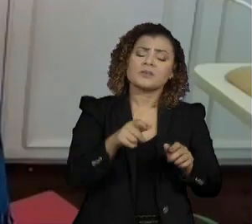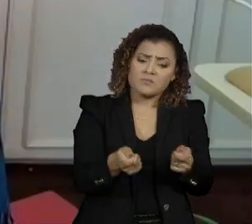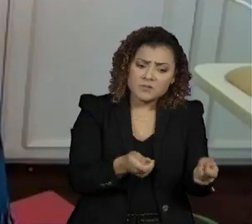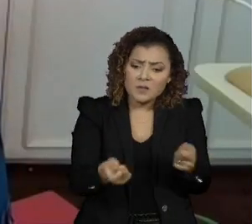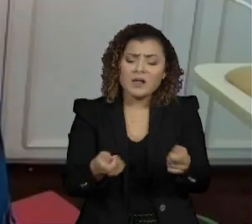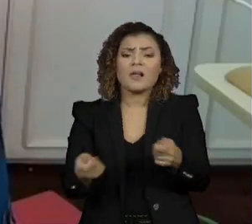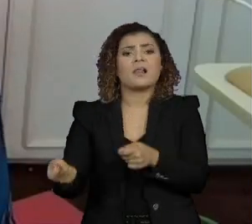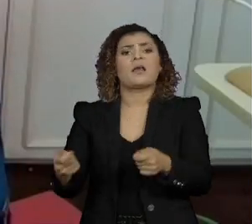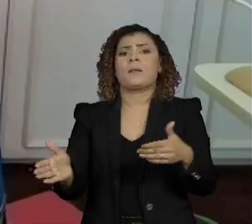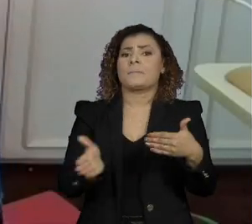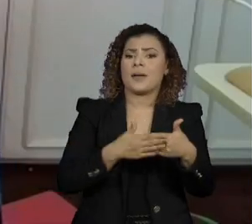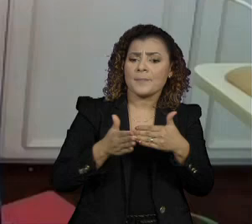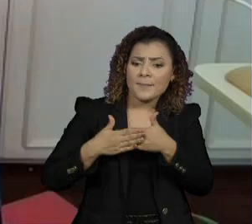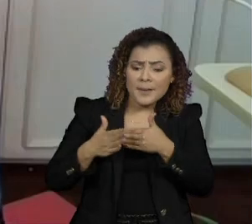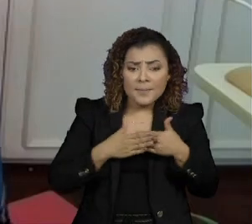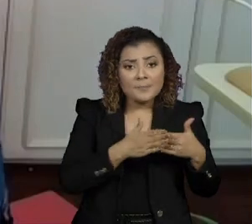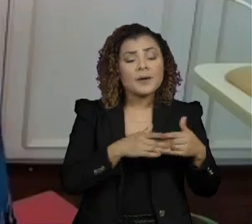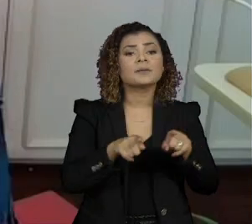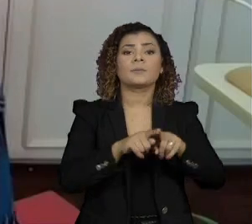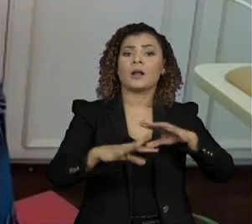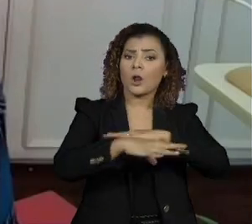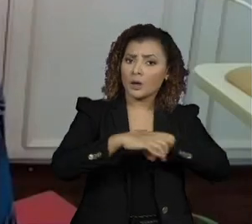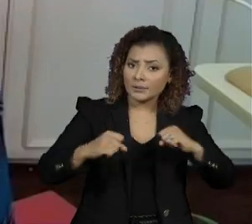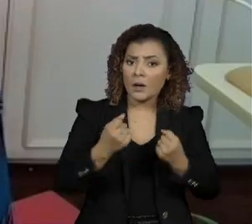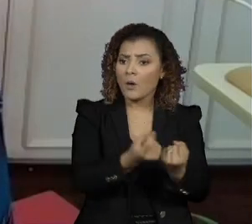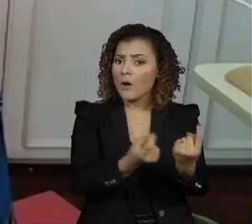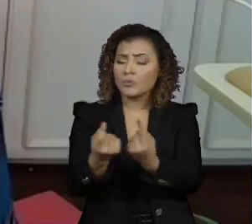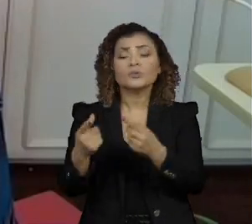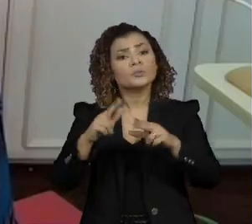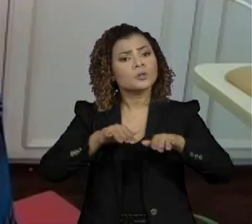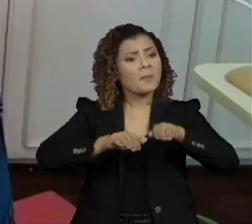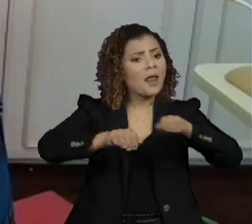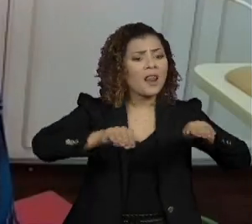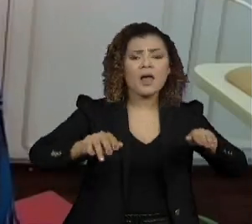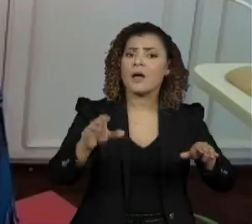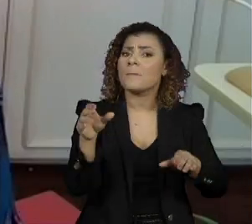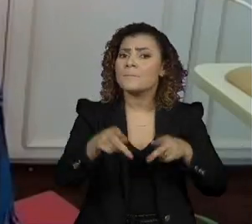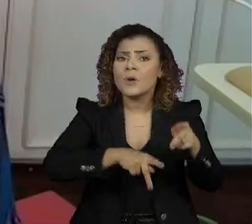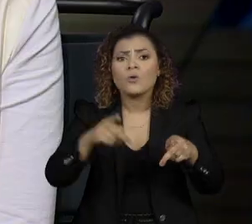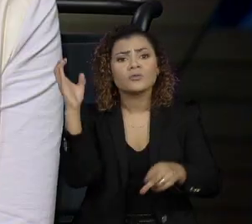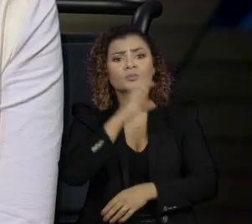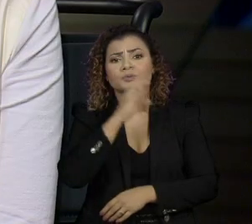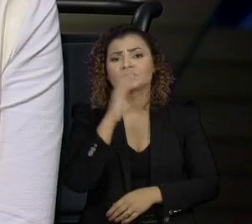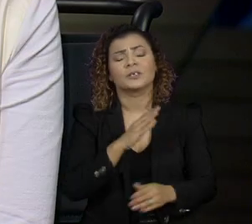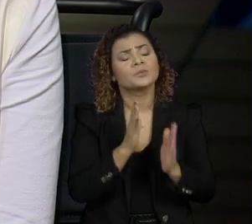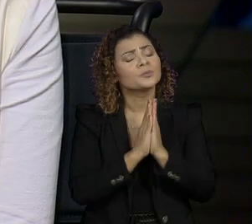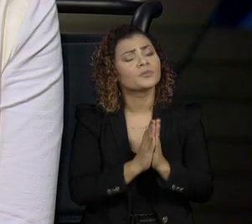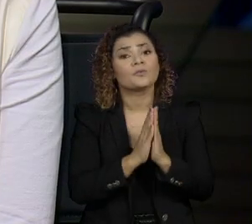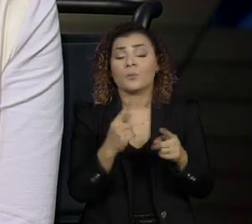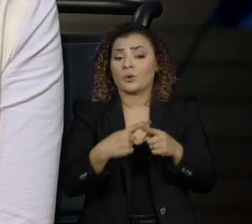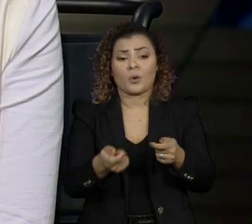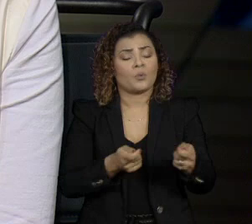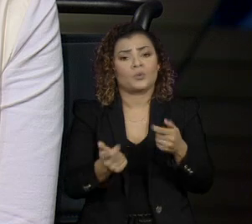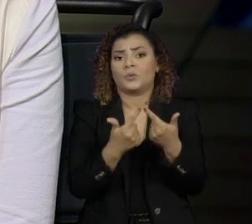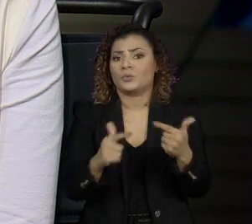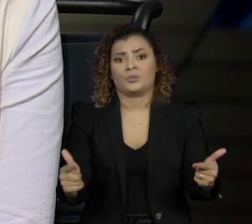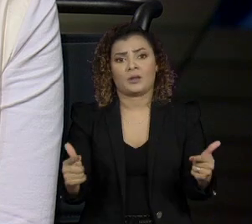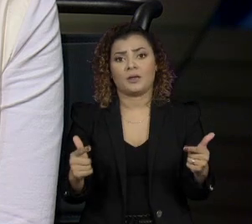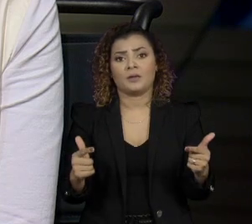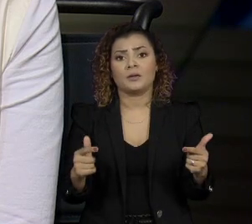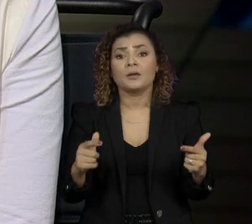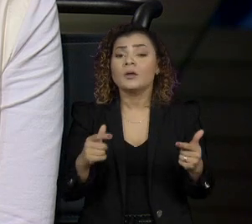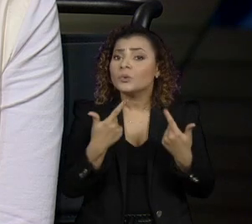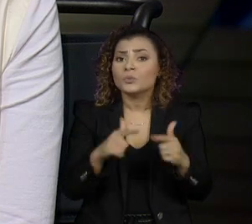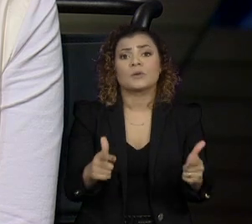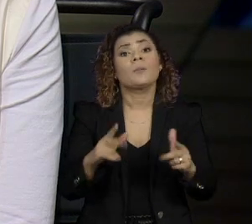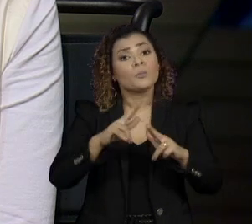de atividades não essenciais, chegando até o lockdown. Mobilização da sociedade é urgente, porque a situação está fora do controle e até o Exército